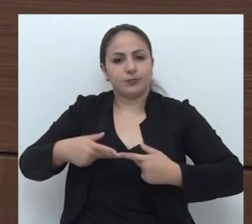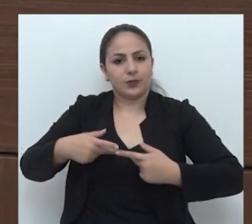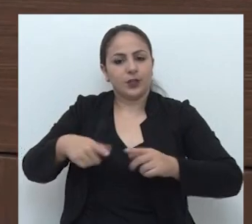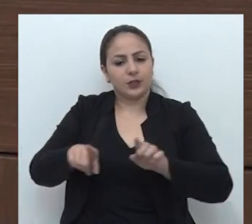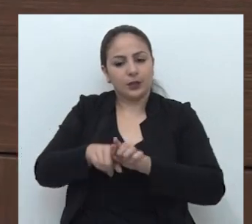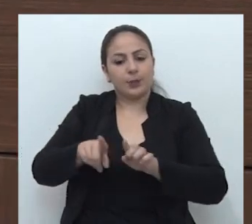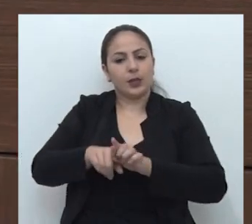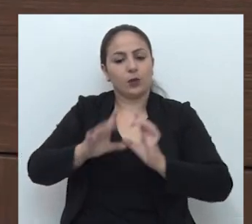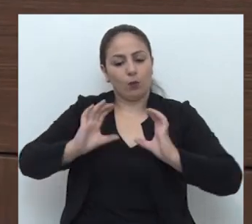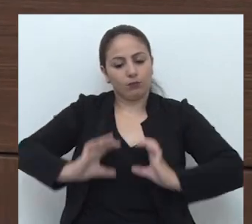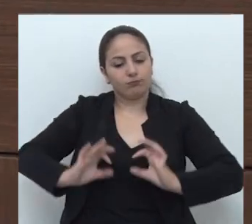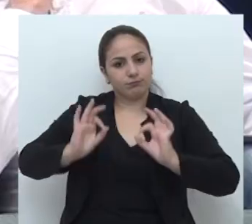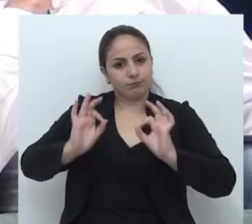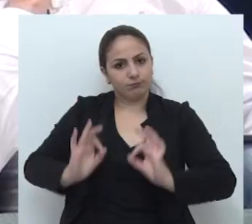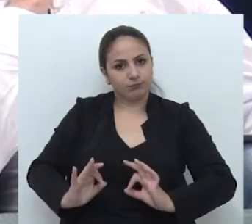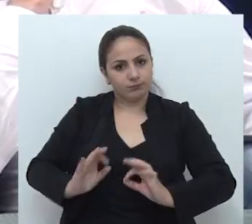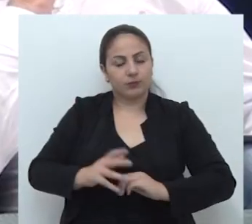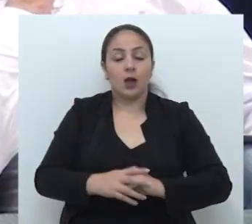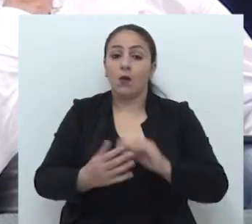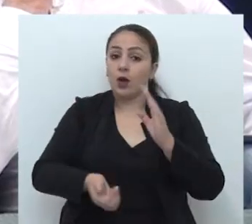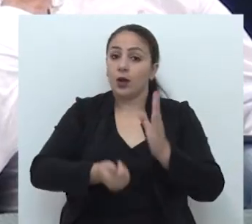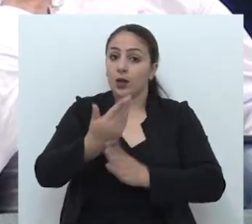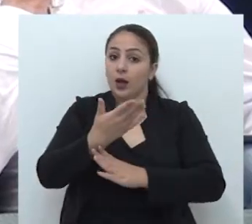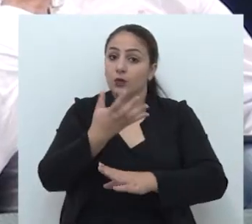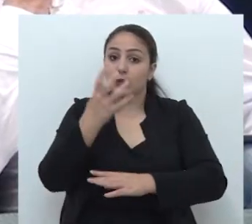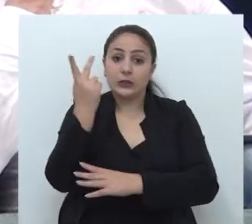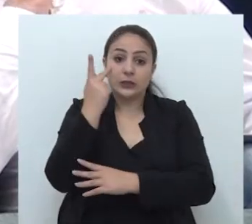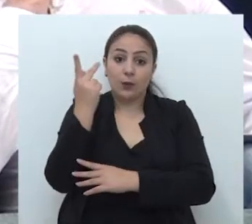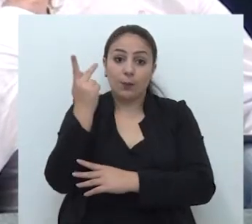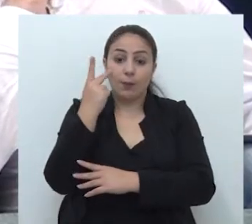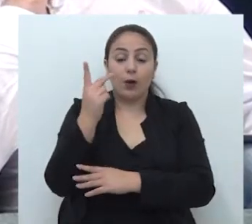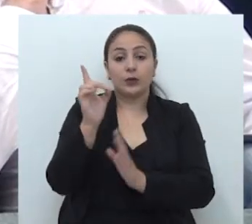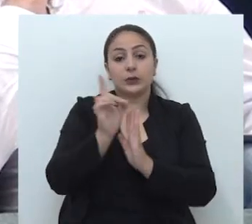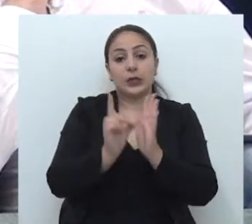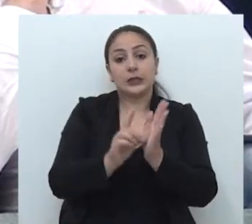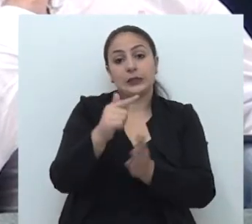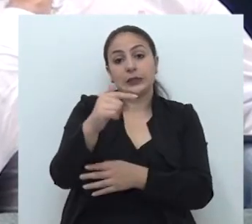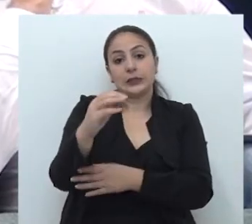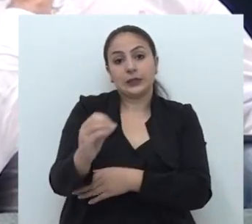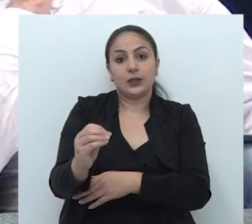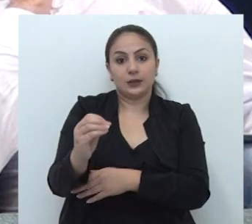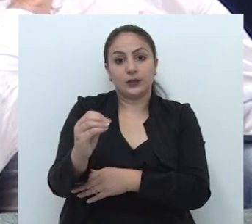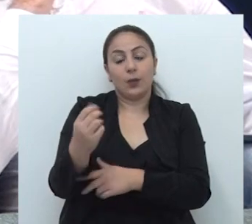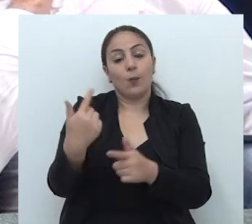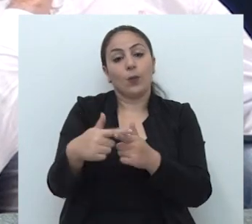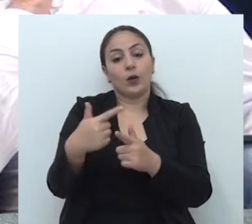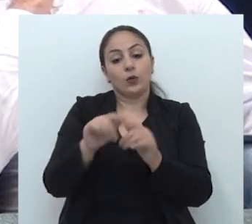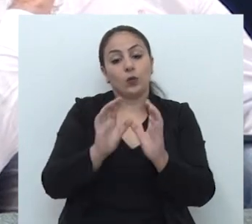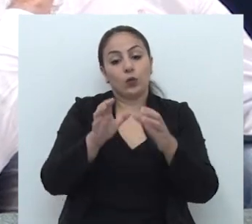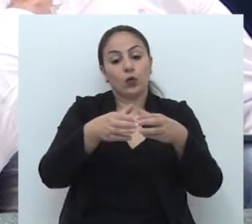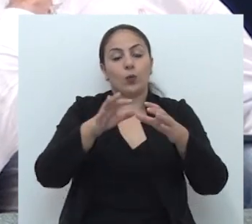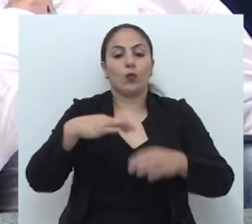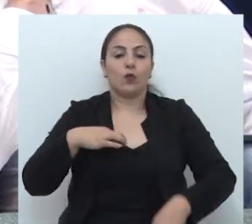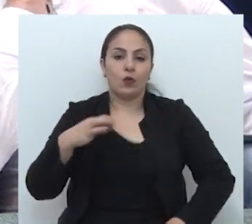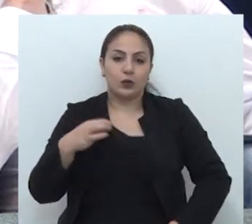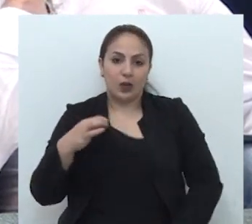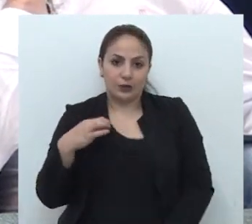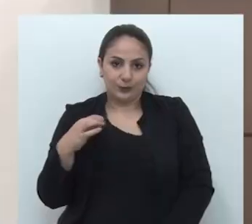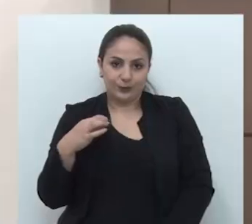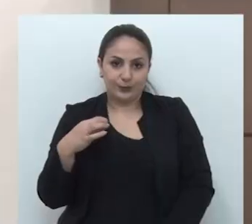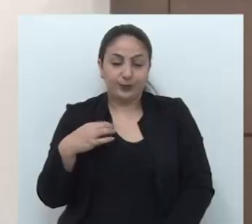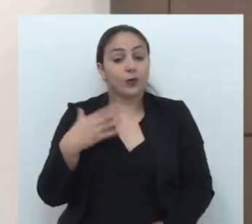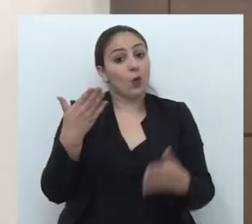com autodisciplina. Ela foi criada em São Paulo na década de 70 através de um grupo de